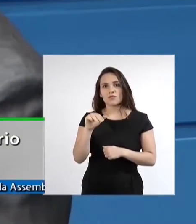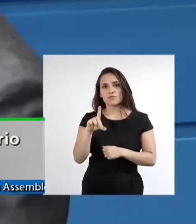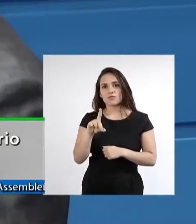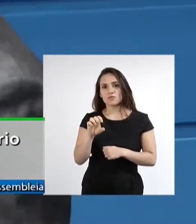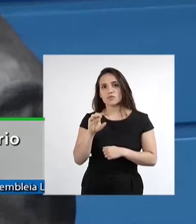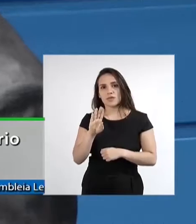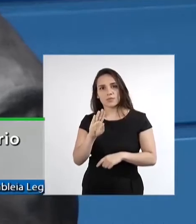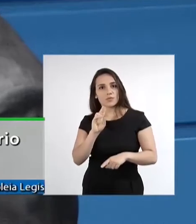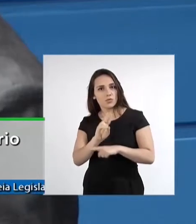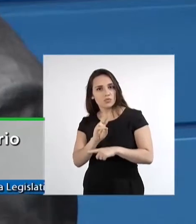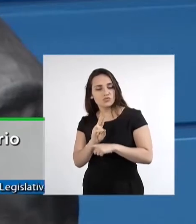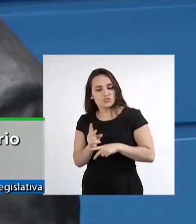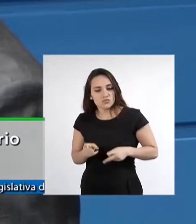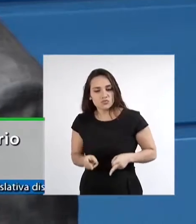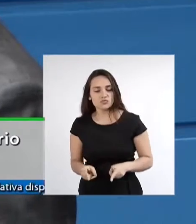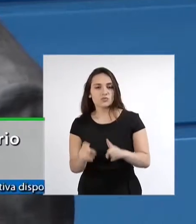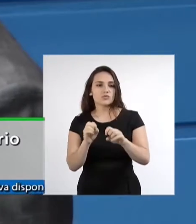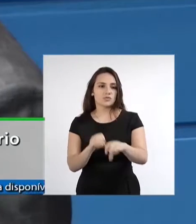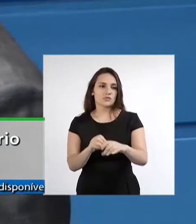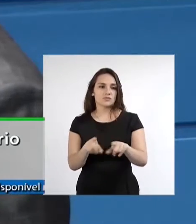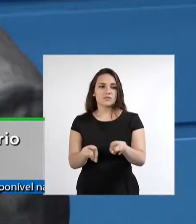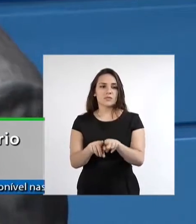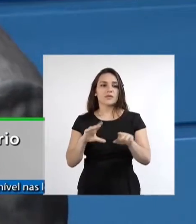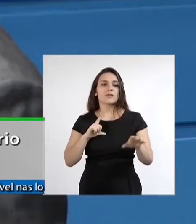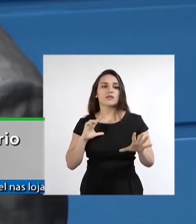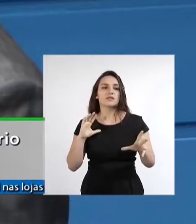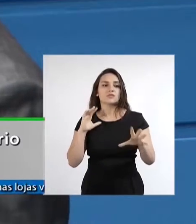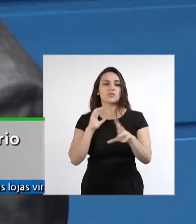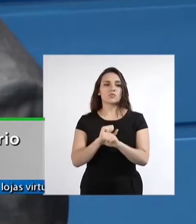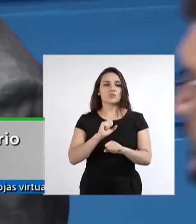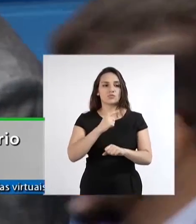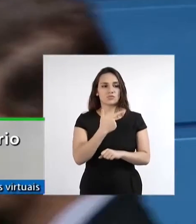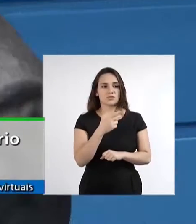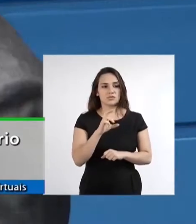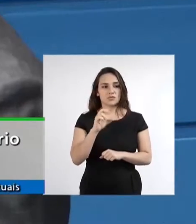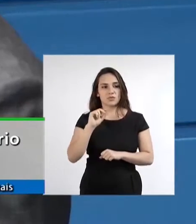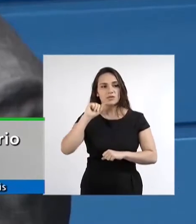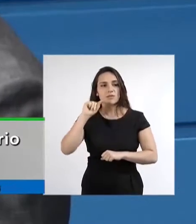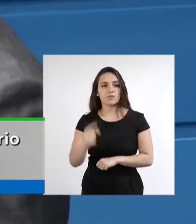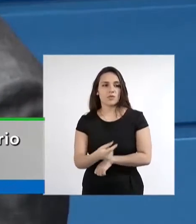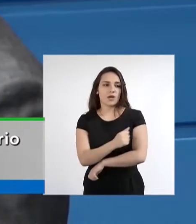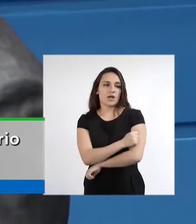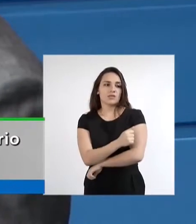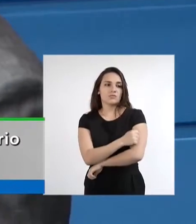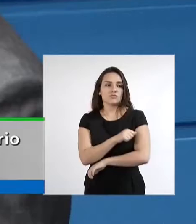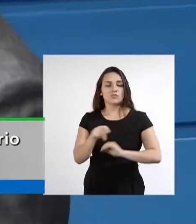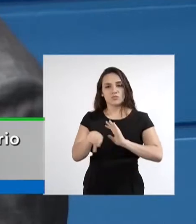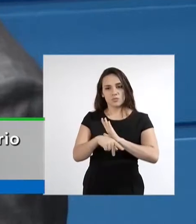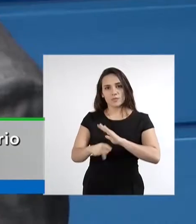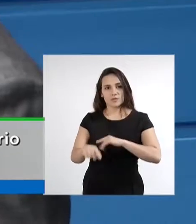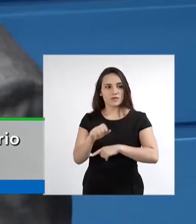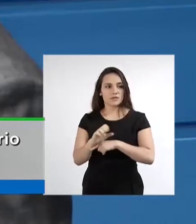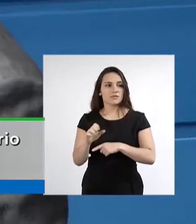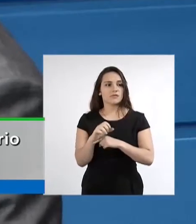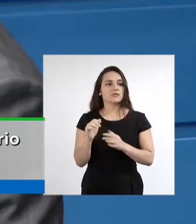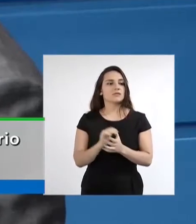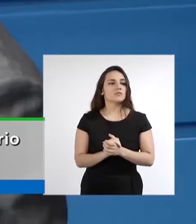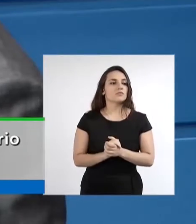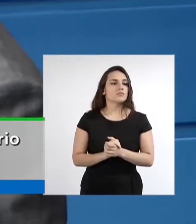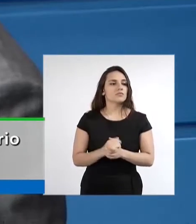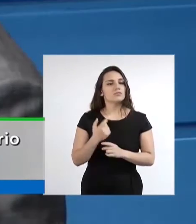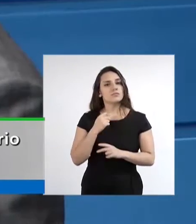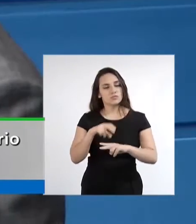suas manutenções e outros mais de 250 mil alunos do Estado. Portanto, a manifestação de Vossa